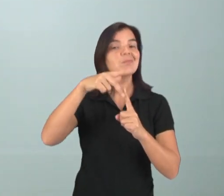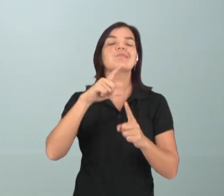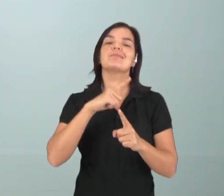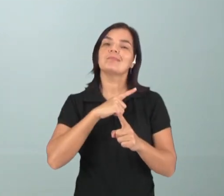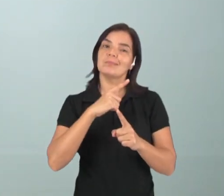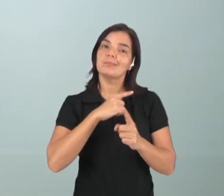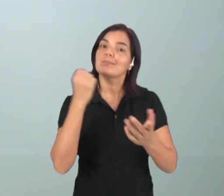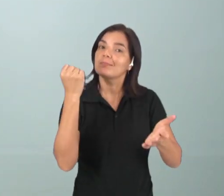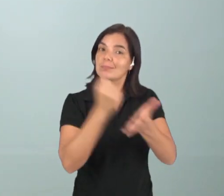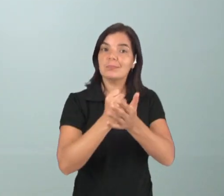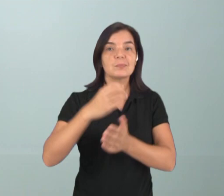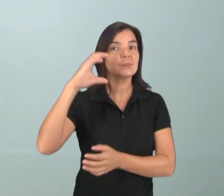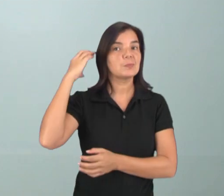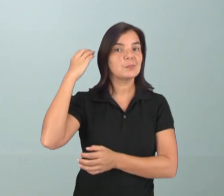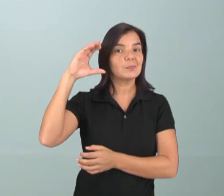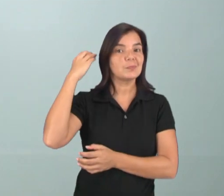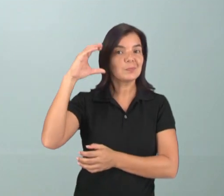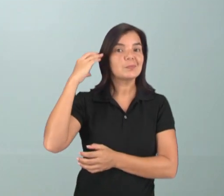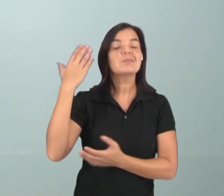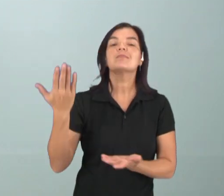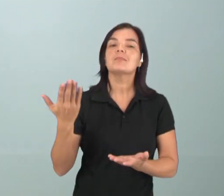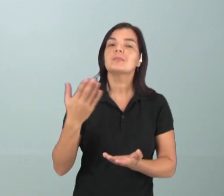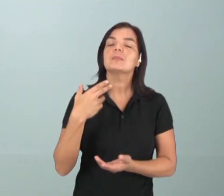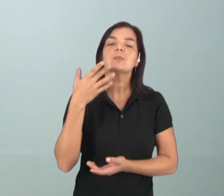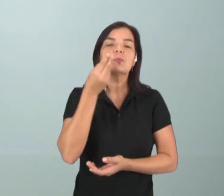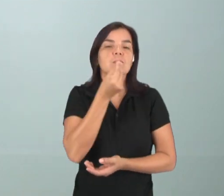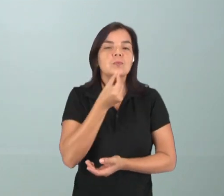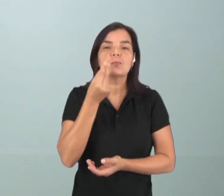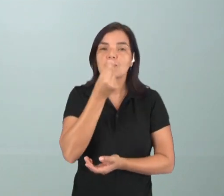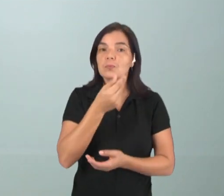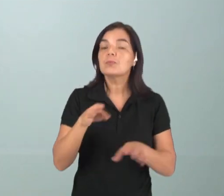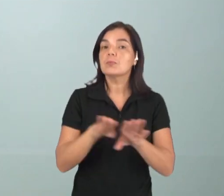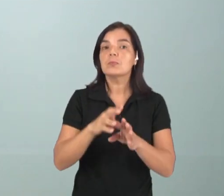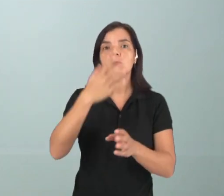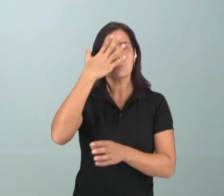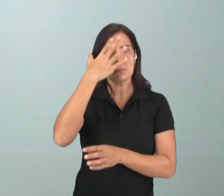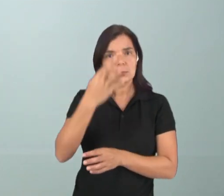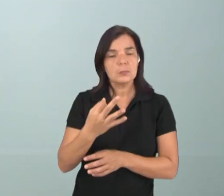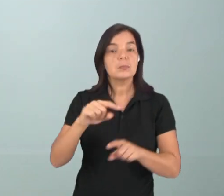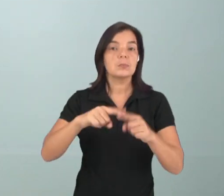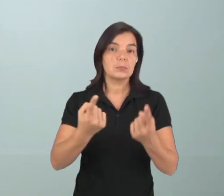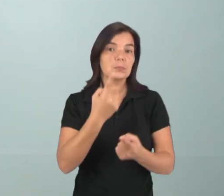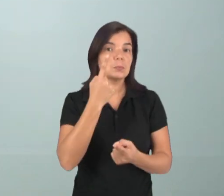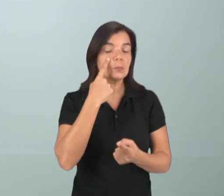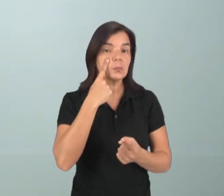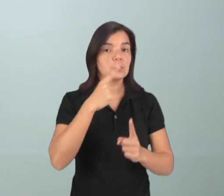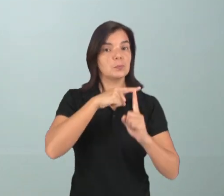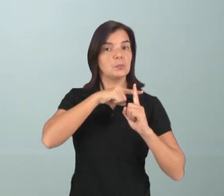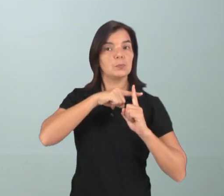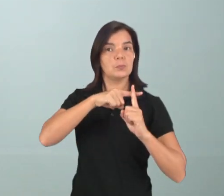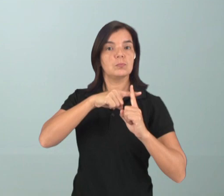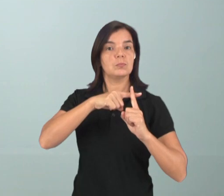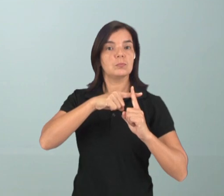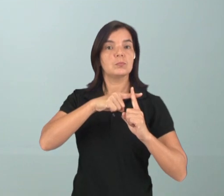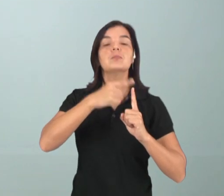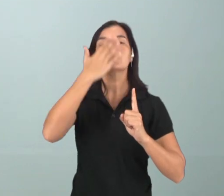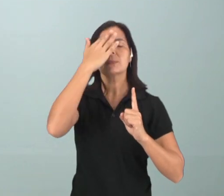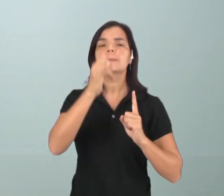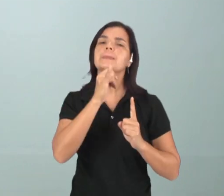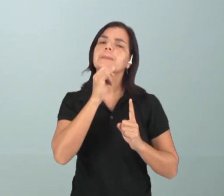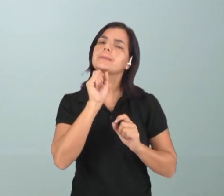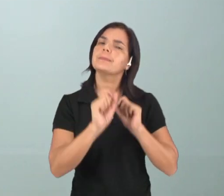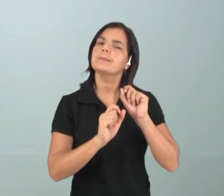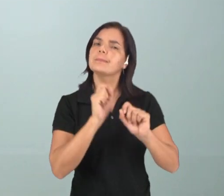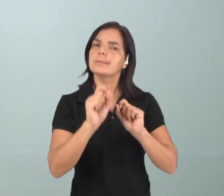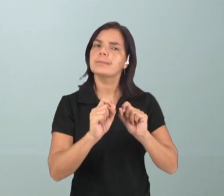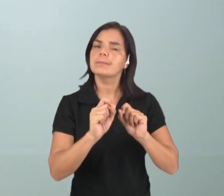tem determinadas características e gosto e sabor, certo? Mas quando você olha para a cruz, por exemplo, você